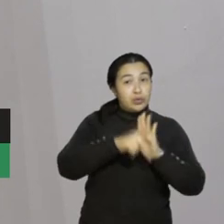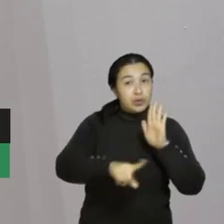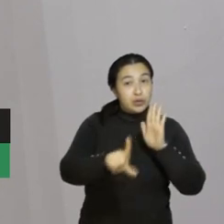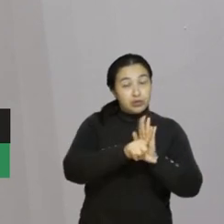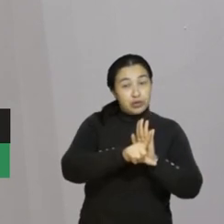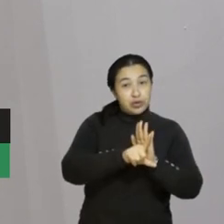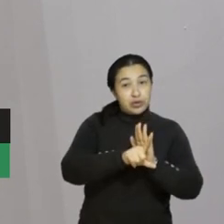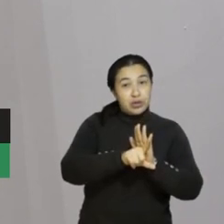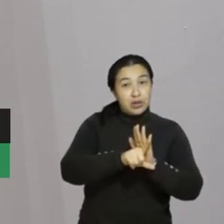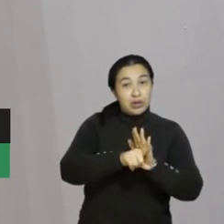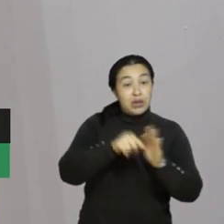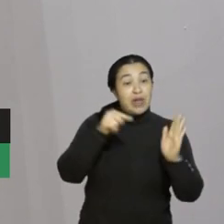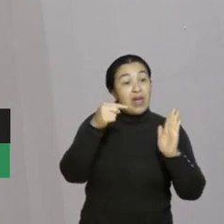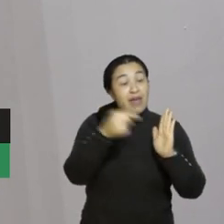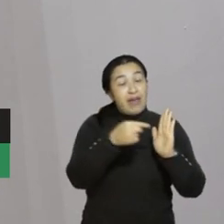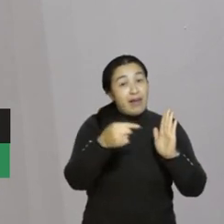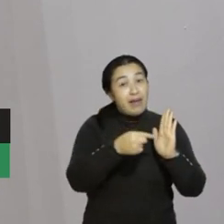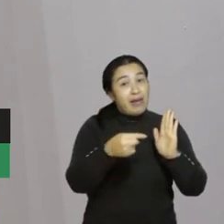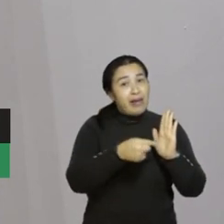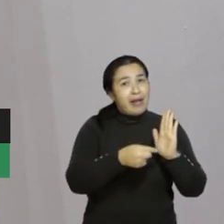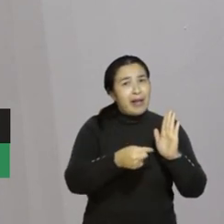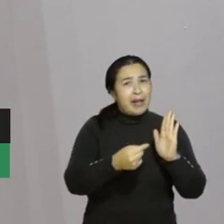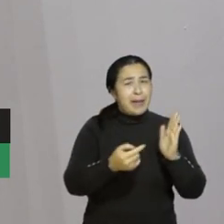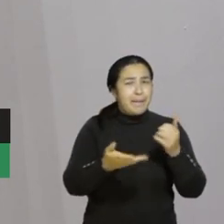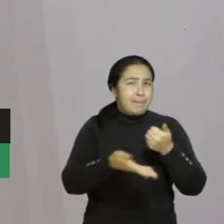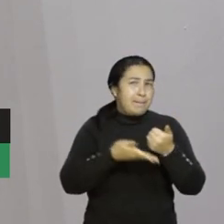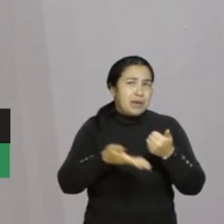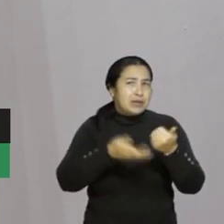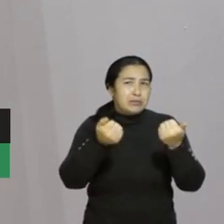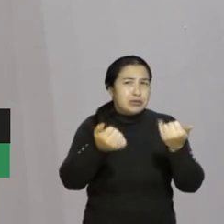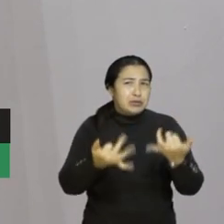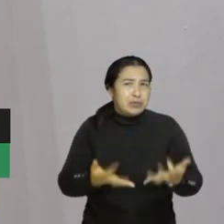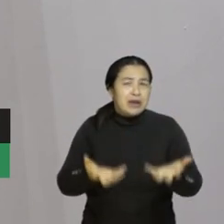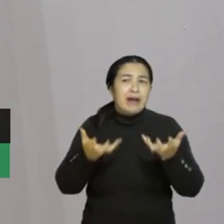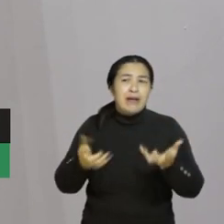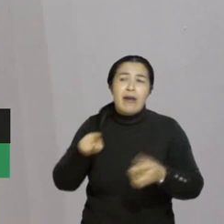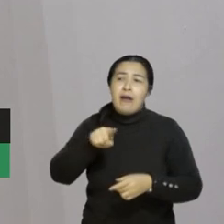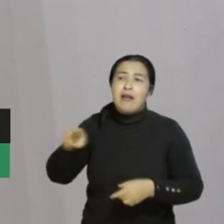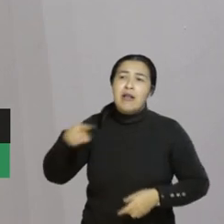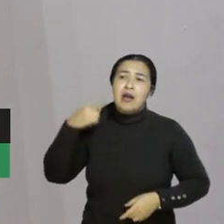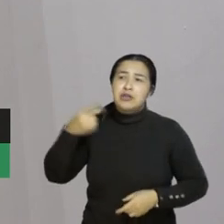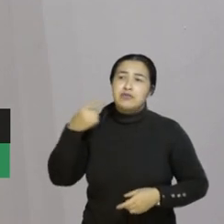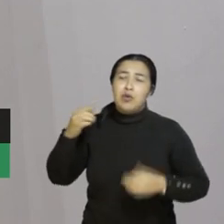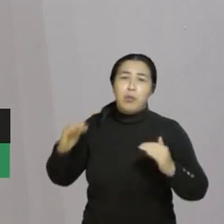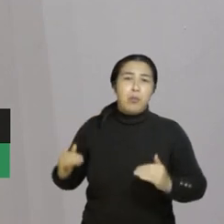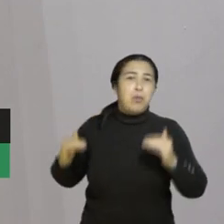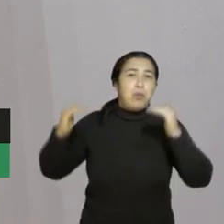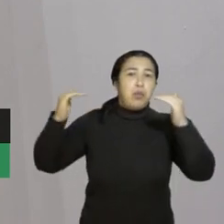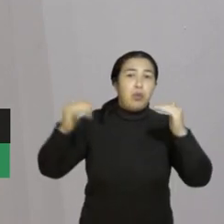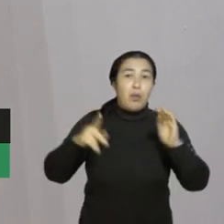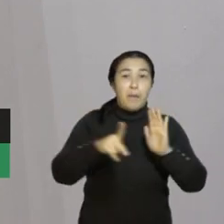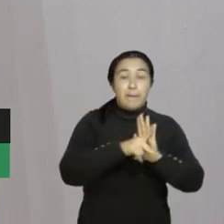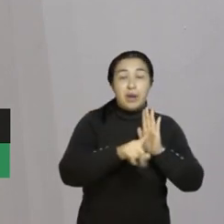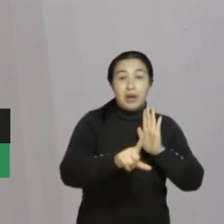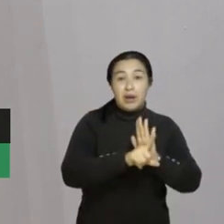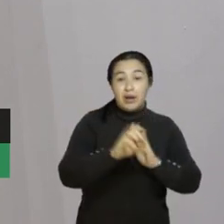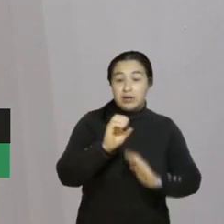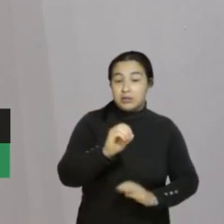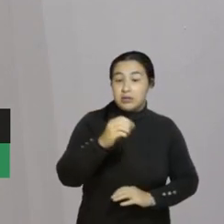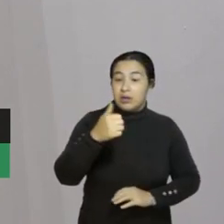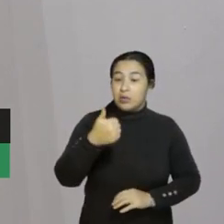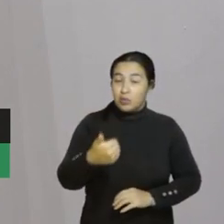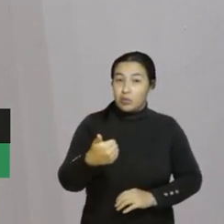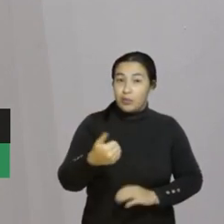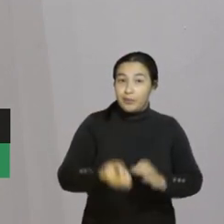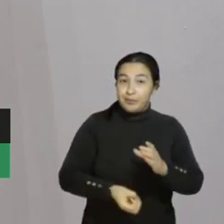Esse é o projeto da Defensoria Pública. PL 01, criação de